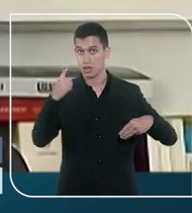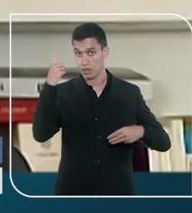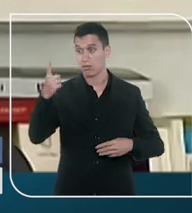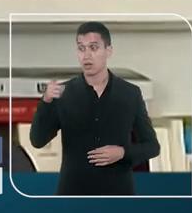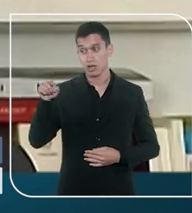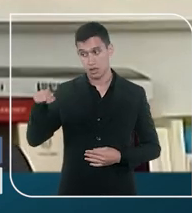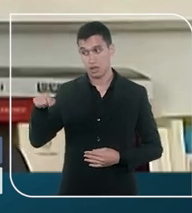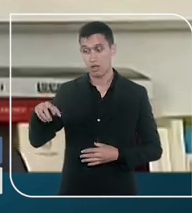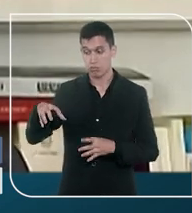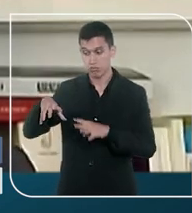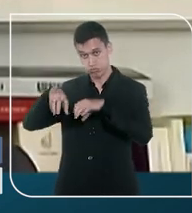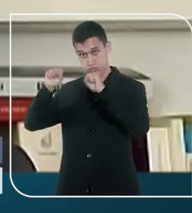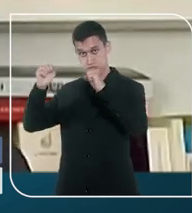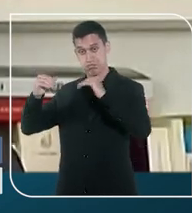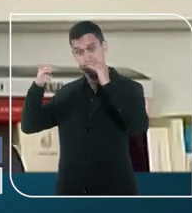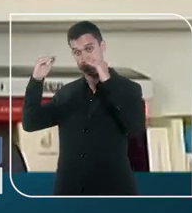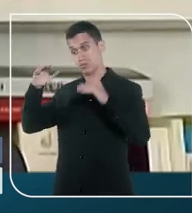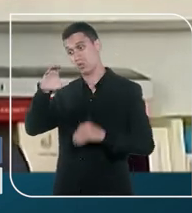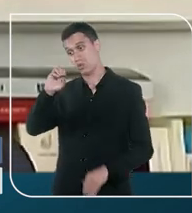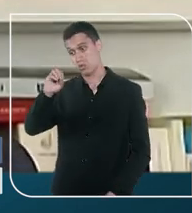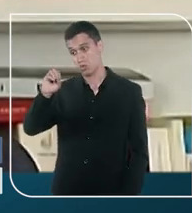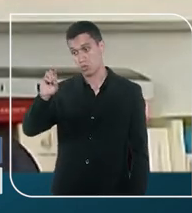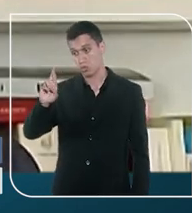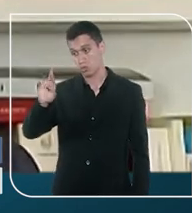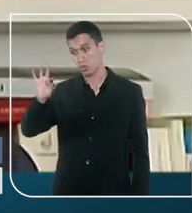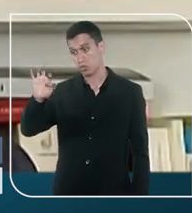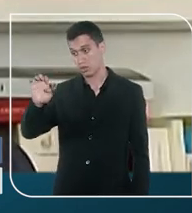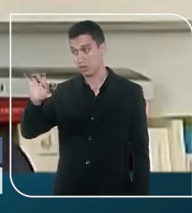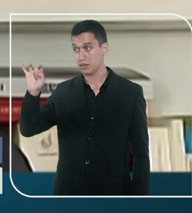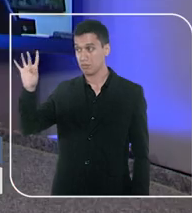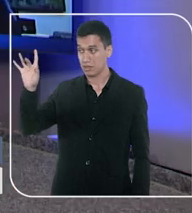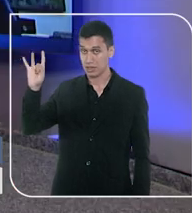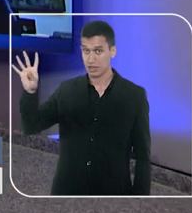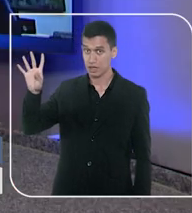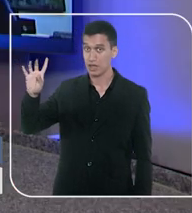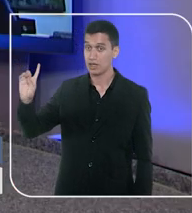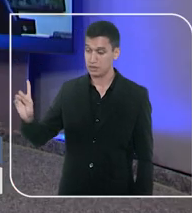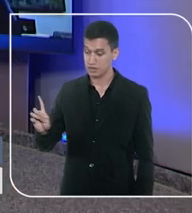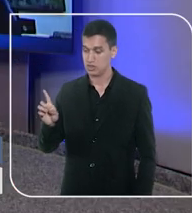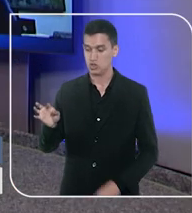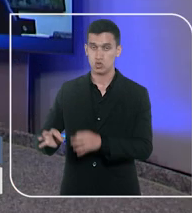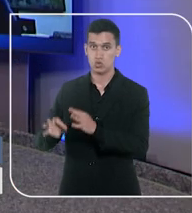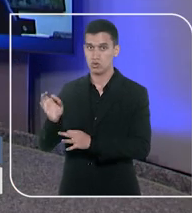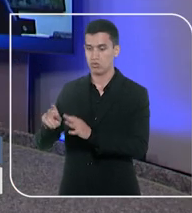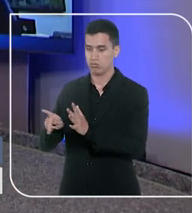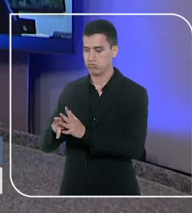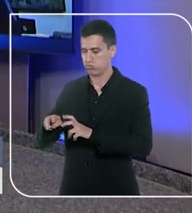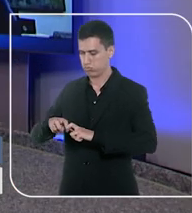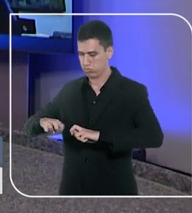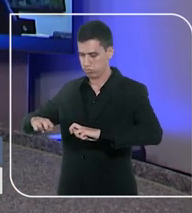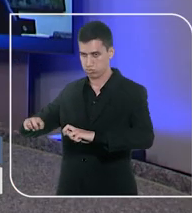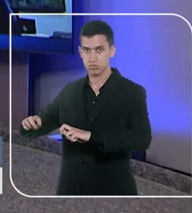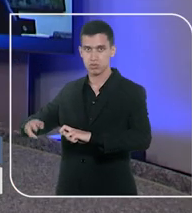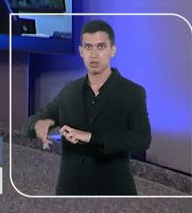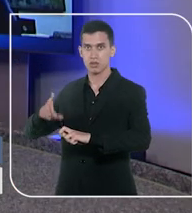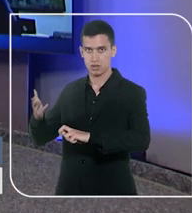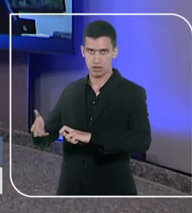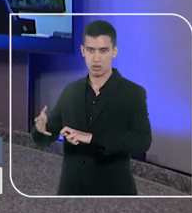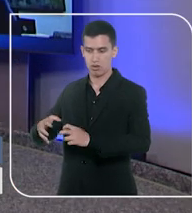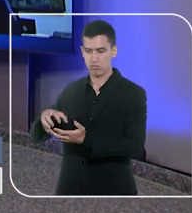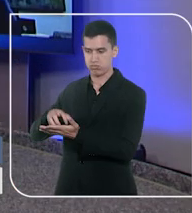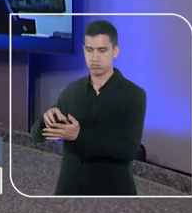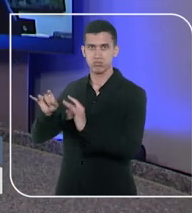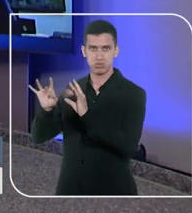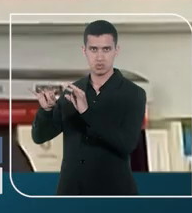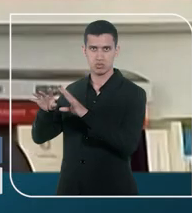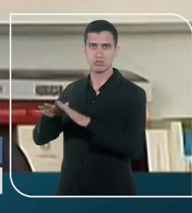de órgão fracionário, como muito bem explicou meu querido amigo Alexandre Ávila. A gente está falando de um julgado de turma, de um julgado de sessão, não é do órgão especial, é de